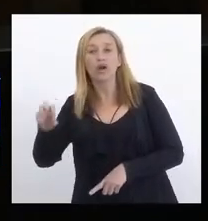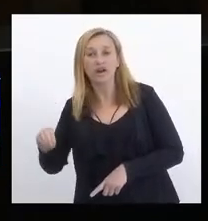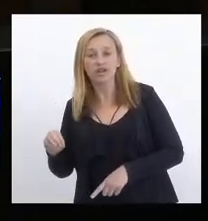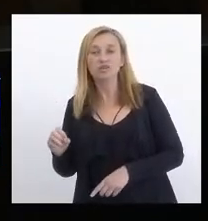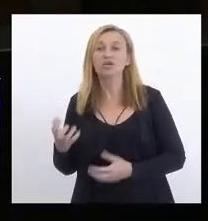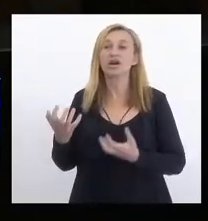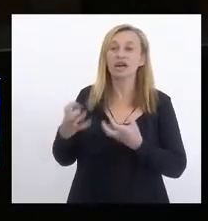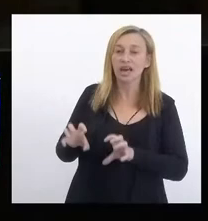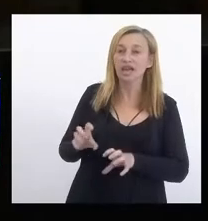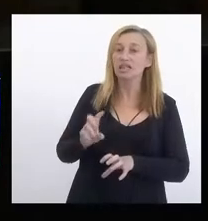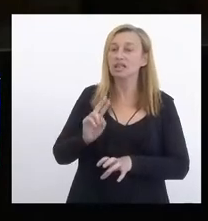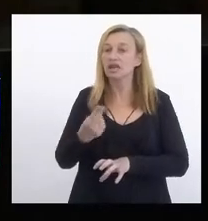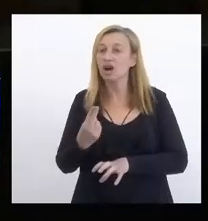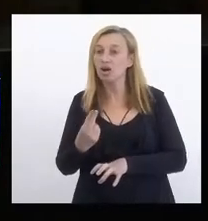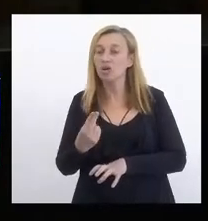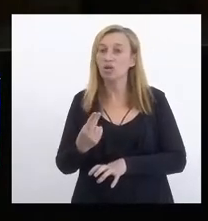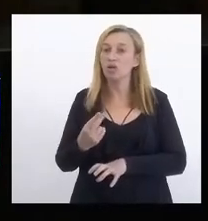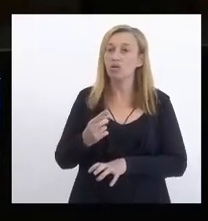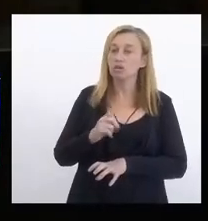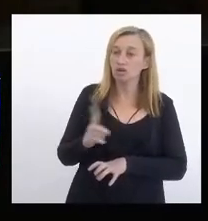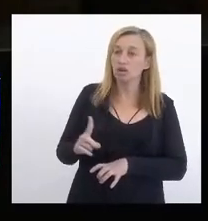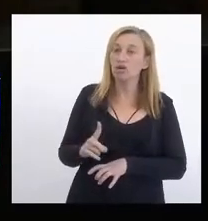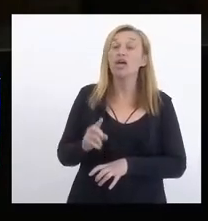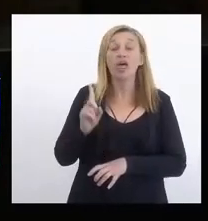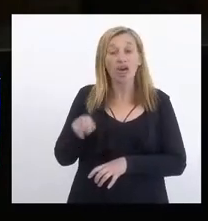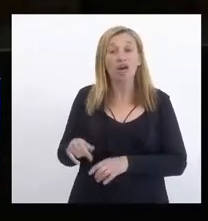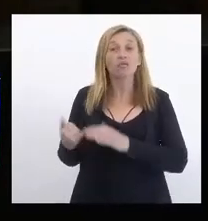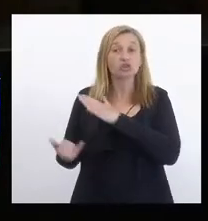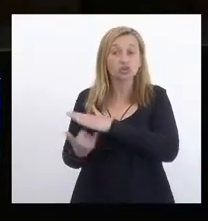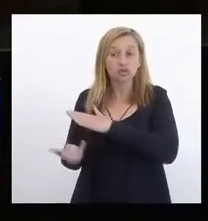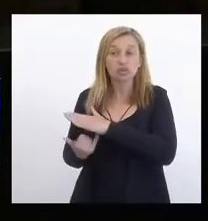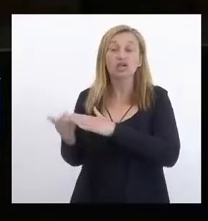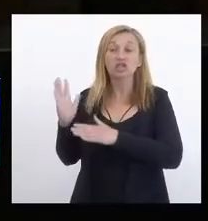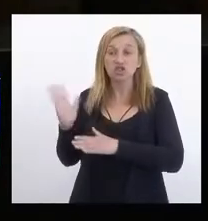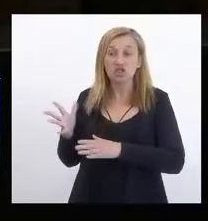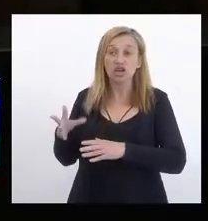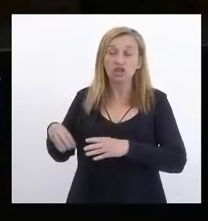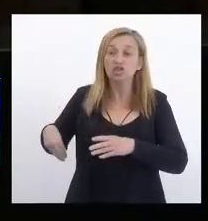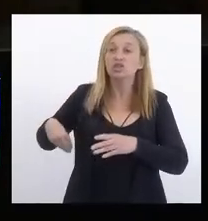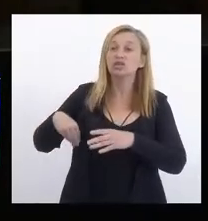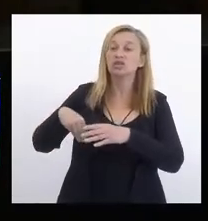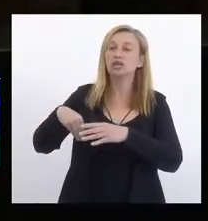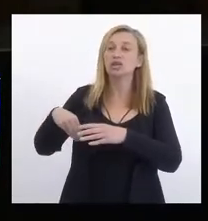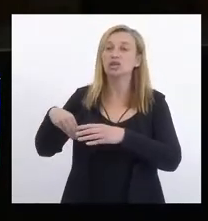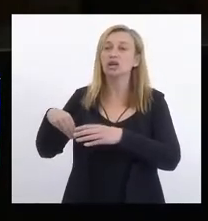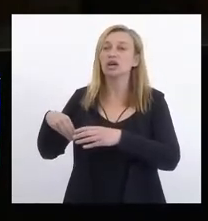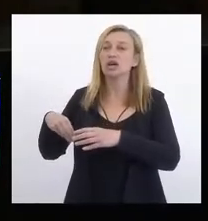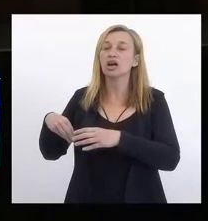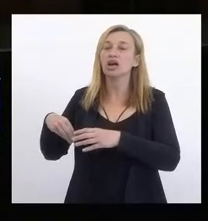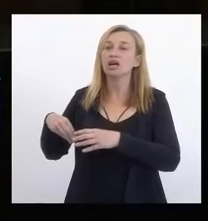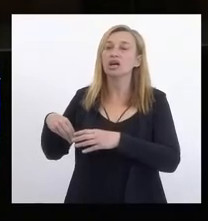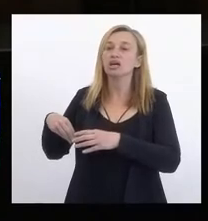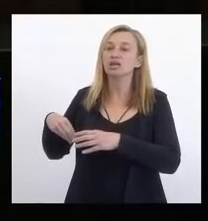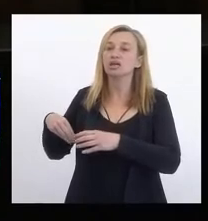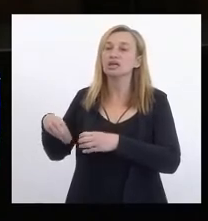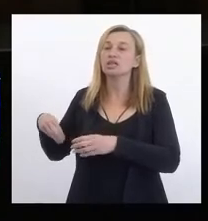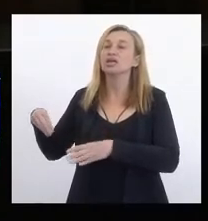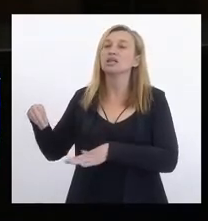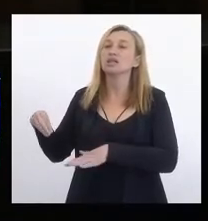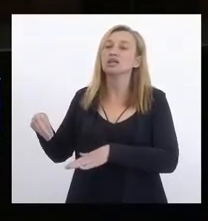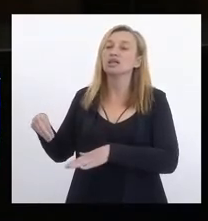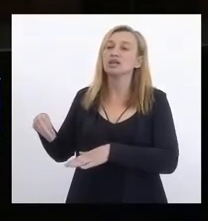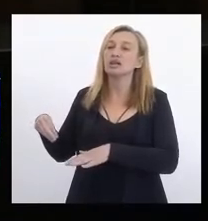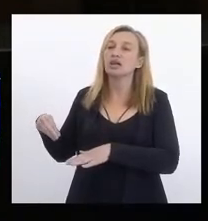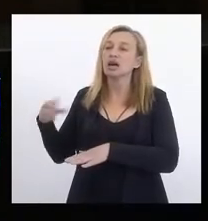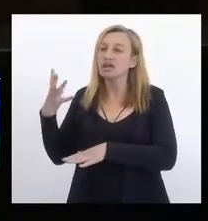quer não queira, é uma instituição que já está incrustada no imaginário popular daqueles moradores